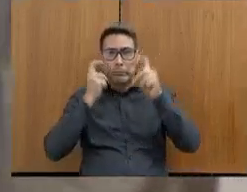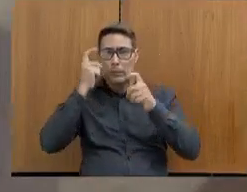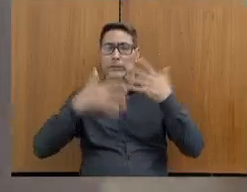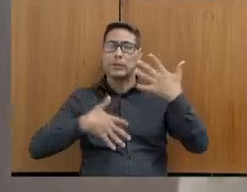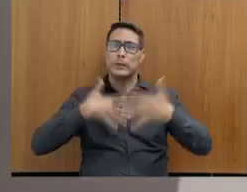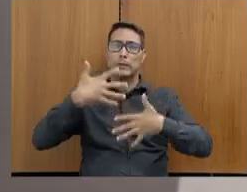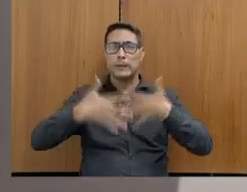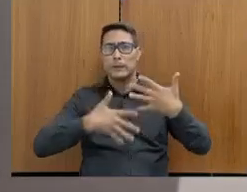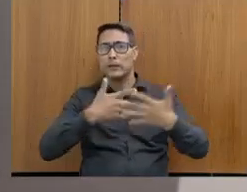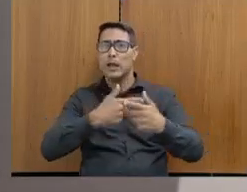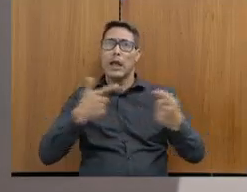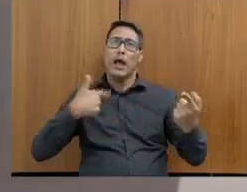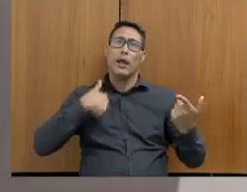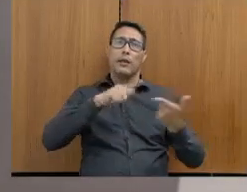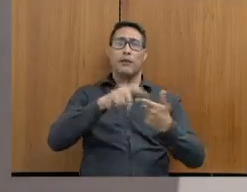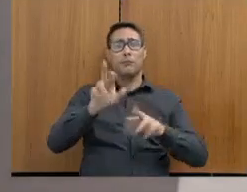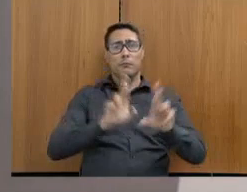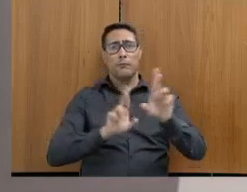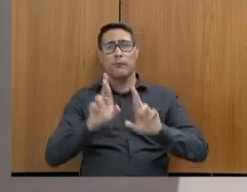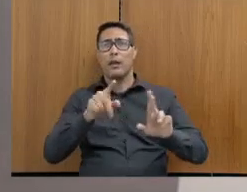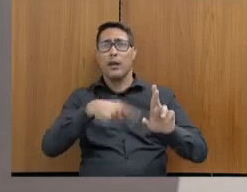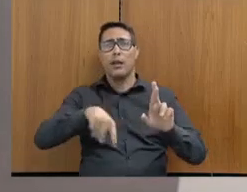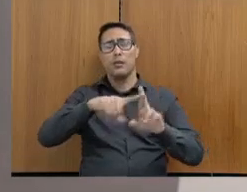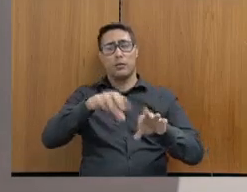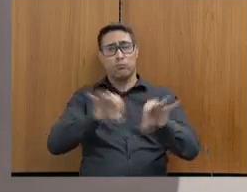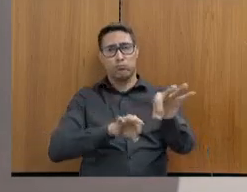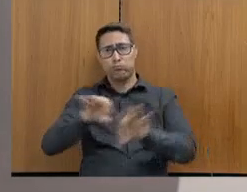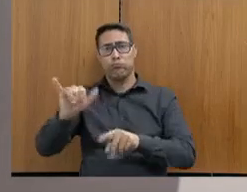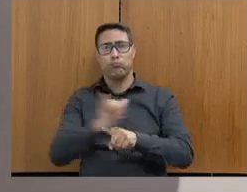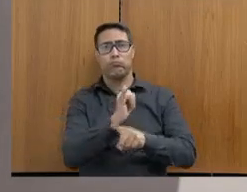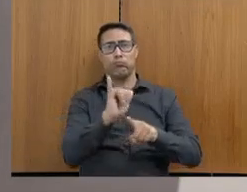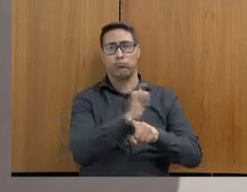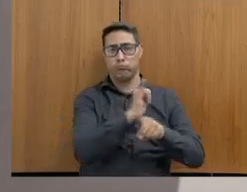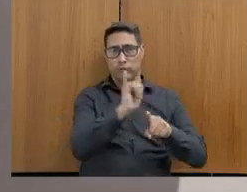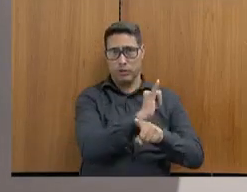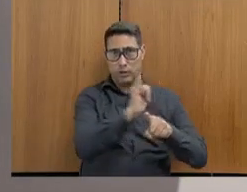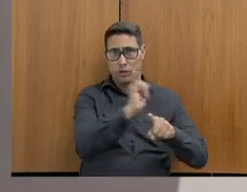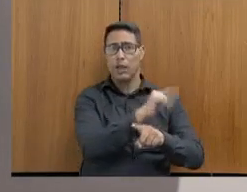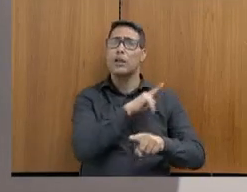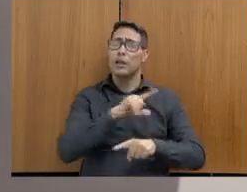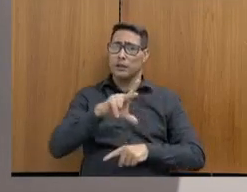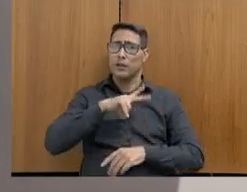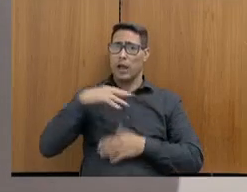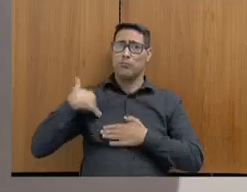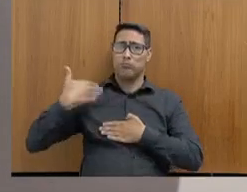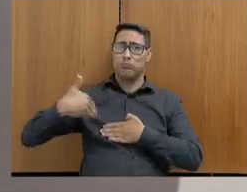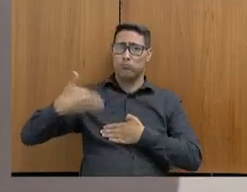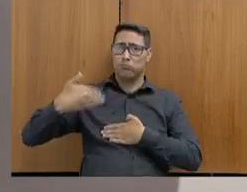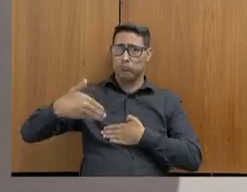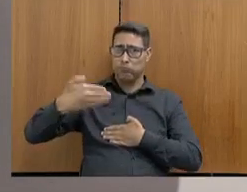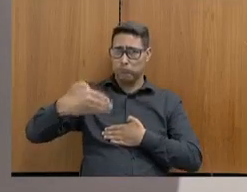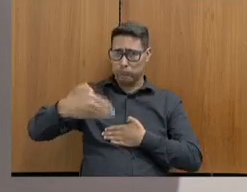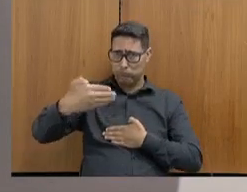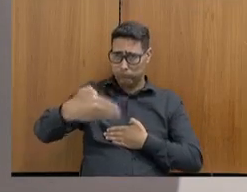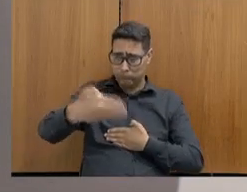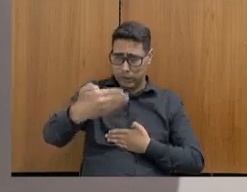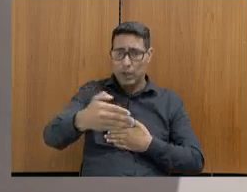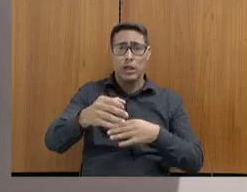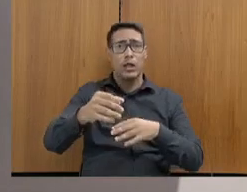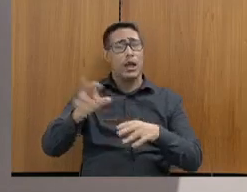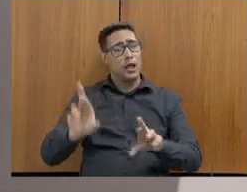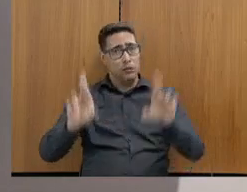né a revisão do nosso planejamento estratégico ação essa que tem sido realizada pela nossa teoria de planejamento institucional